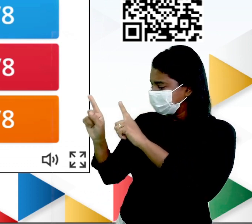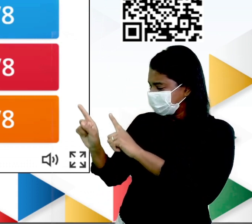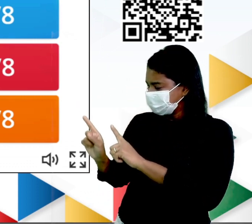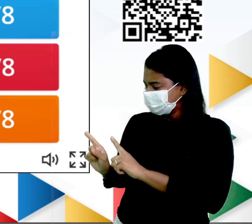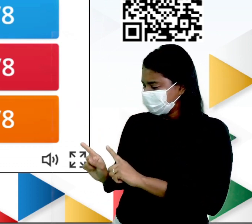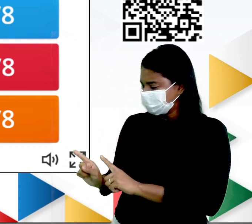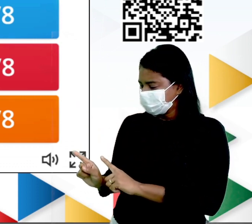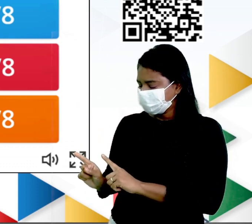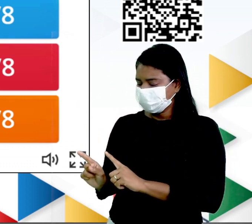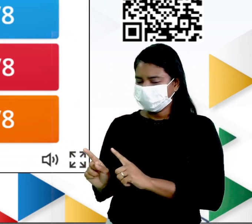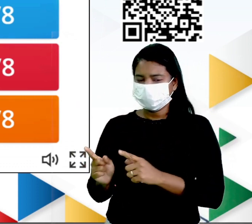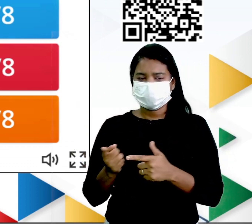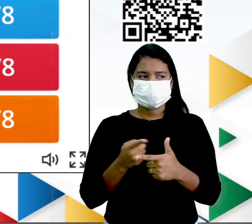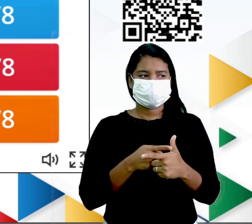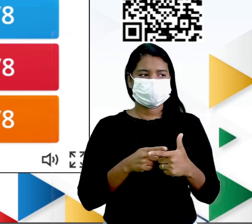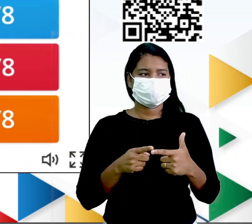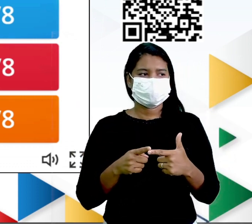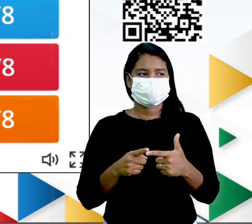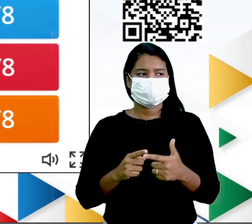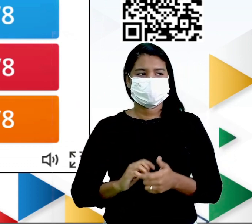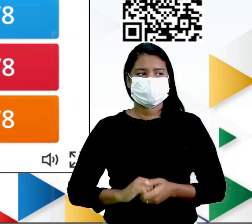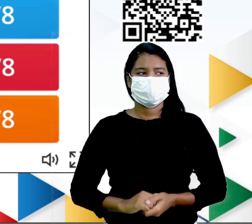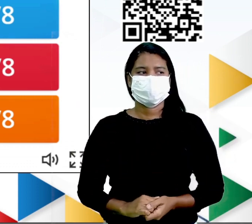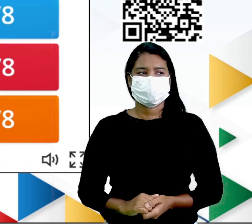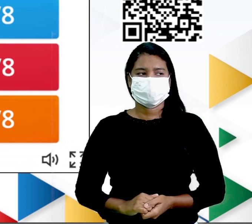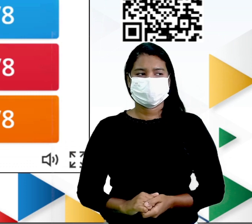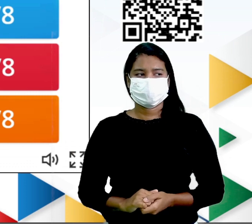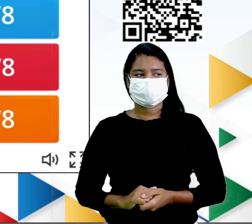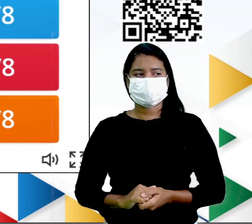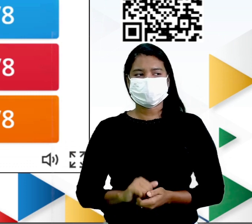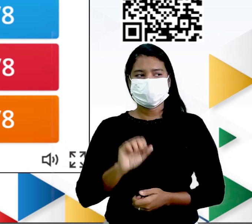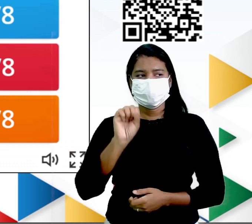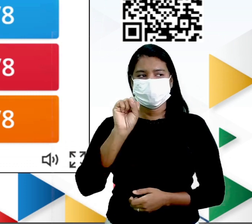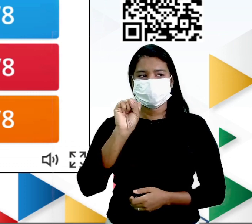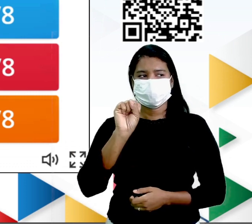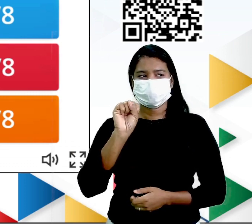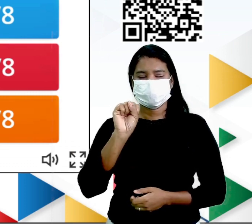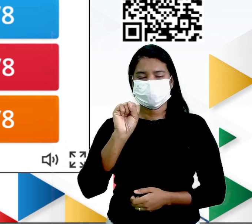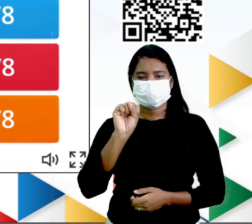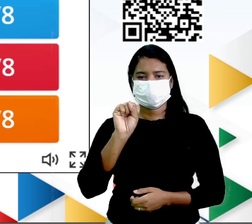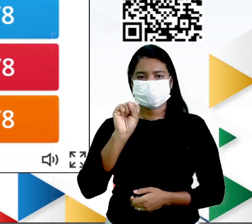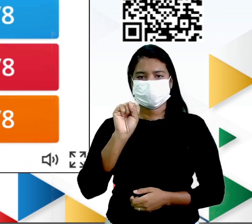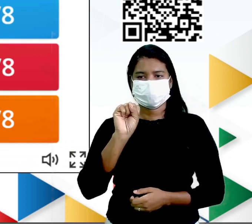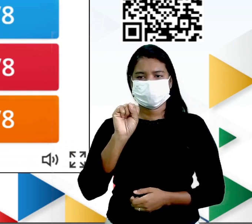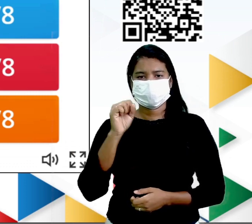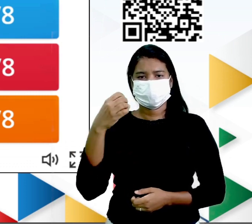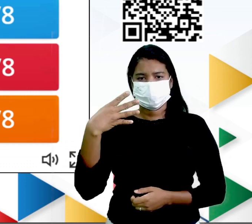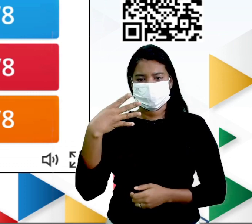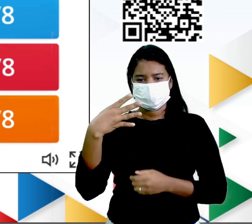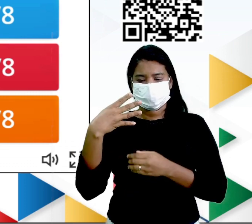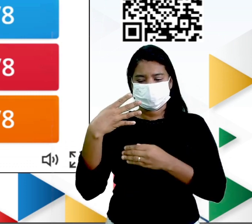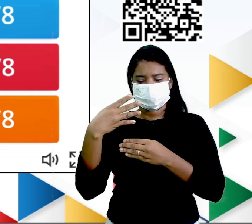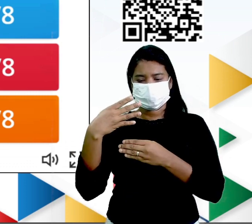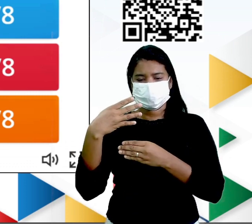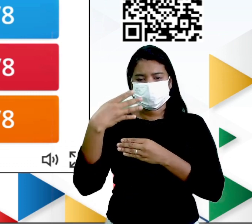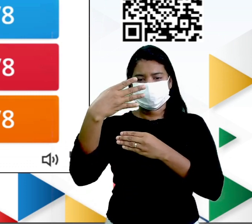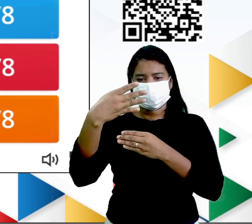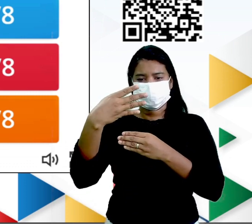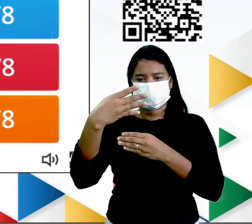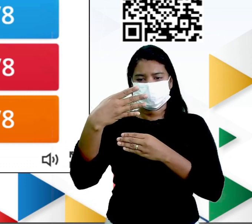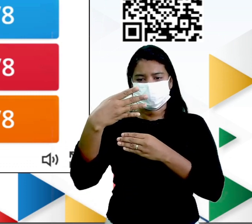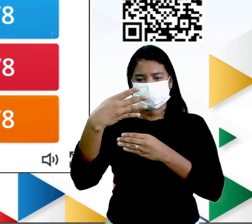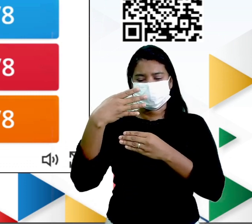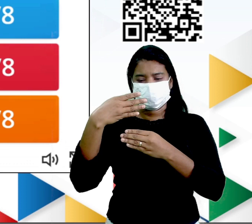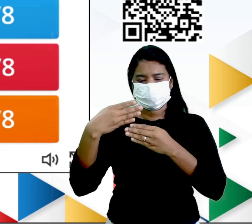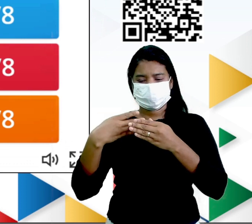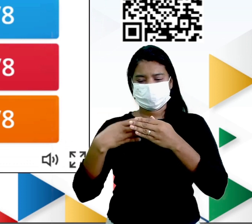o retângulo foi dividido. Conta comigo. Quantos quadradinhos? 8, né? Confere. 4 em cima, 4 na parte de baixo. São 8